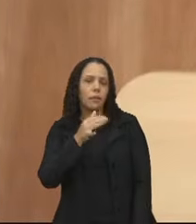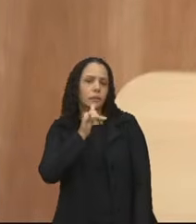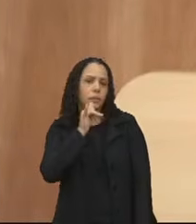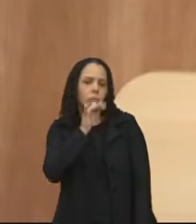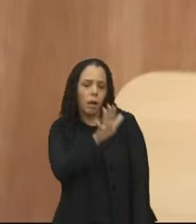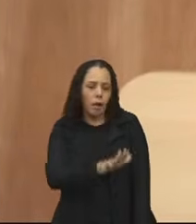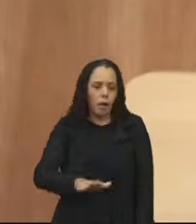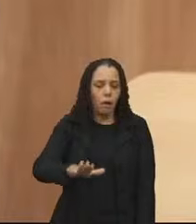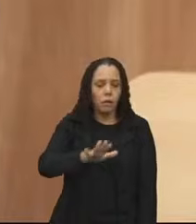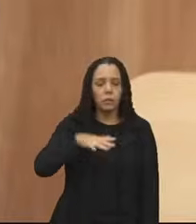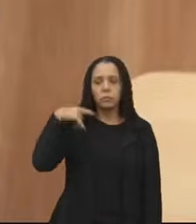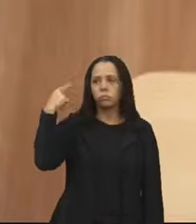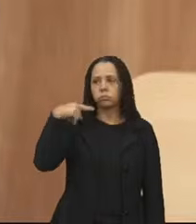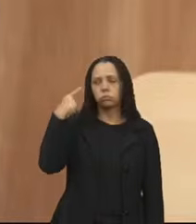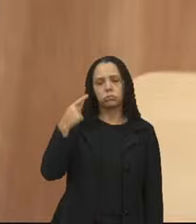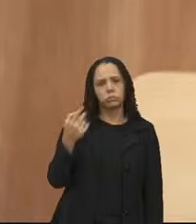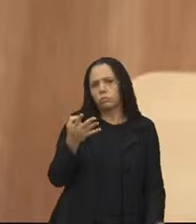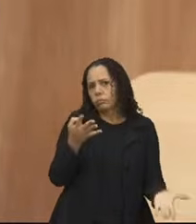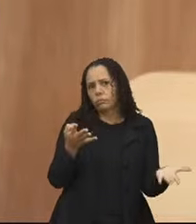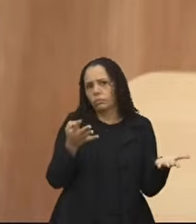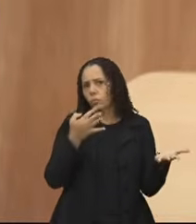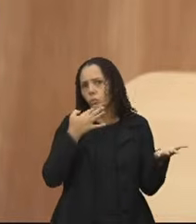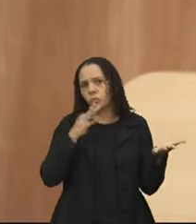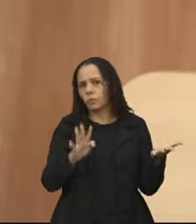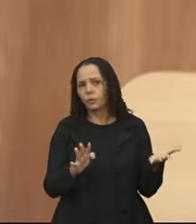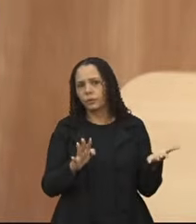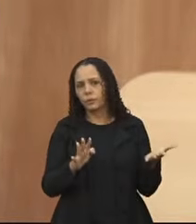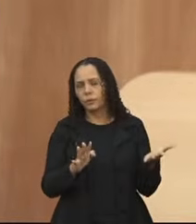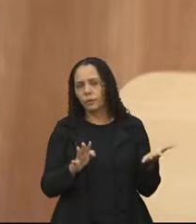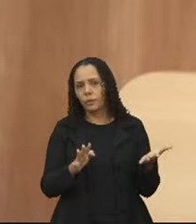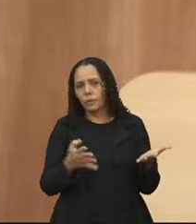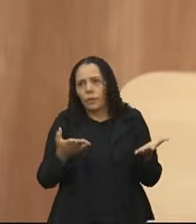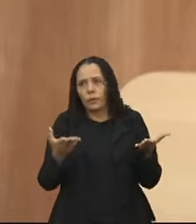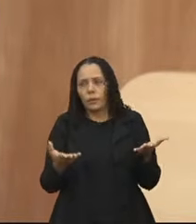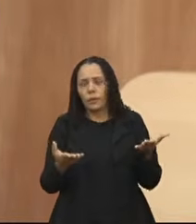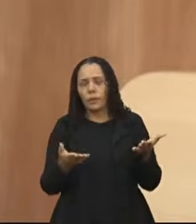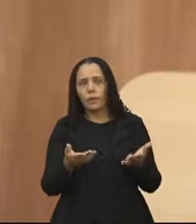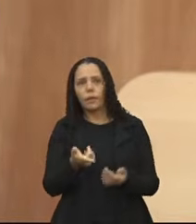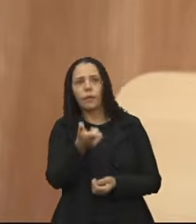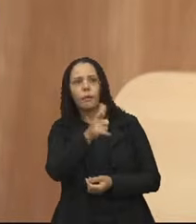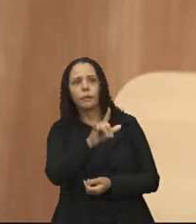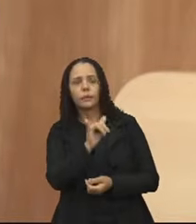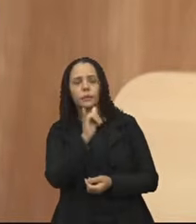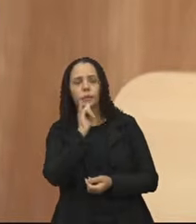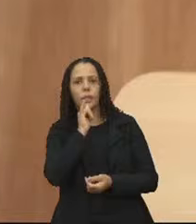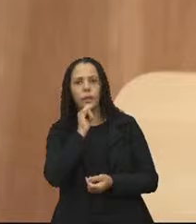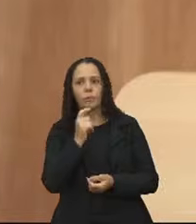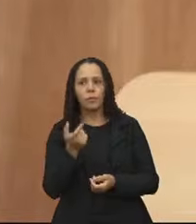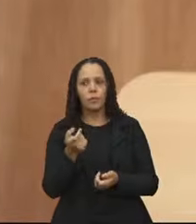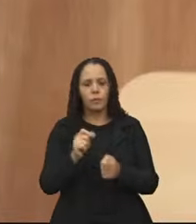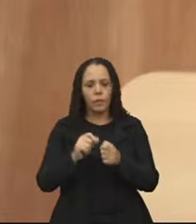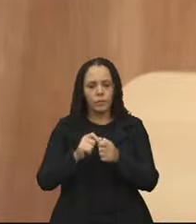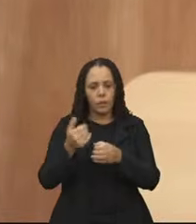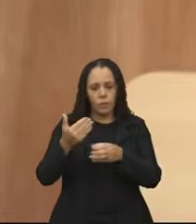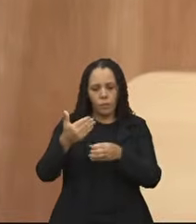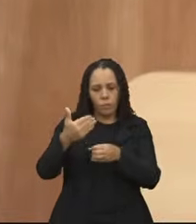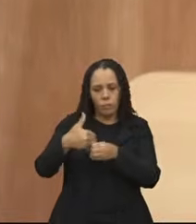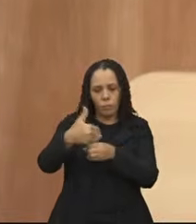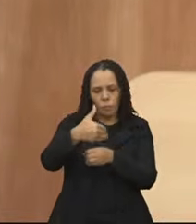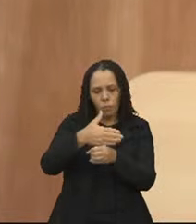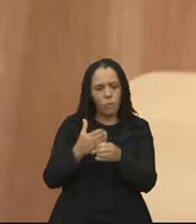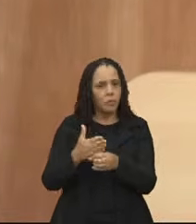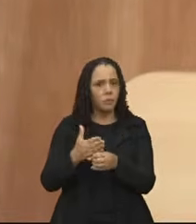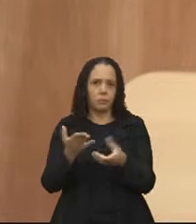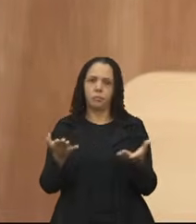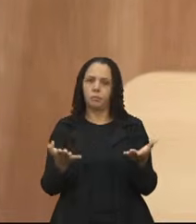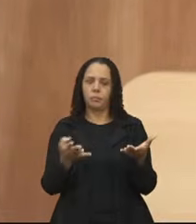tenho conhecimentos de uma fazedora de bolo, eu não tenho conhecimentos de finanças. Então, quando a